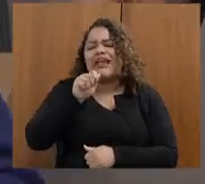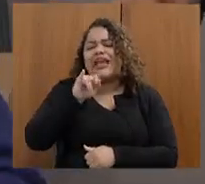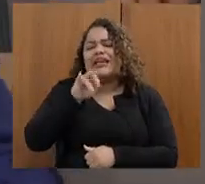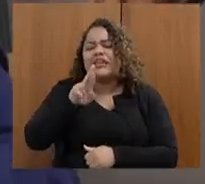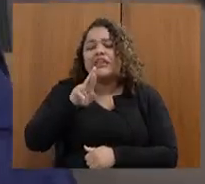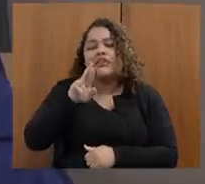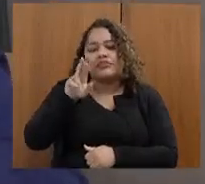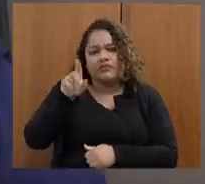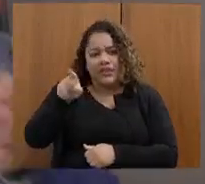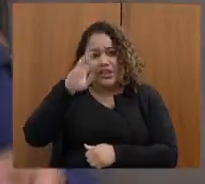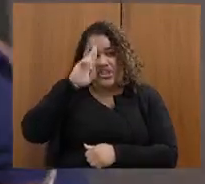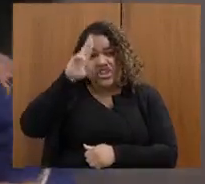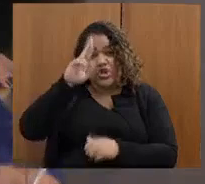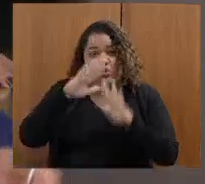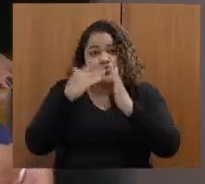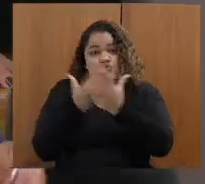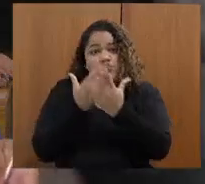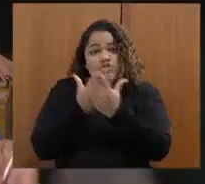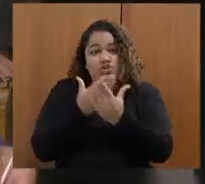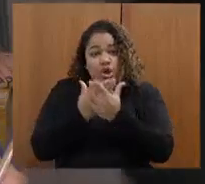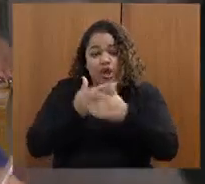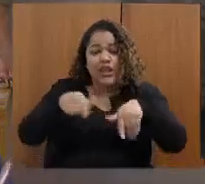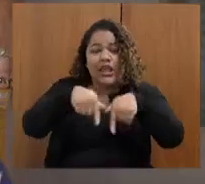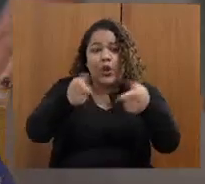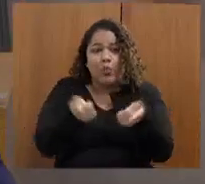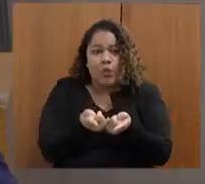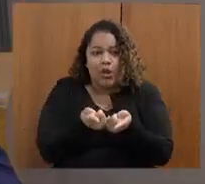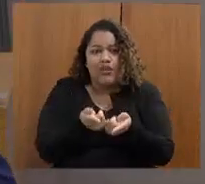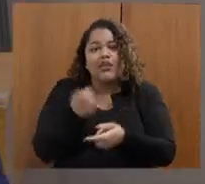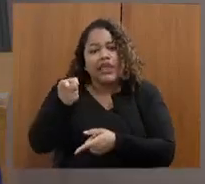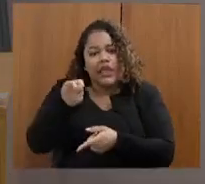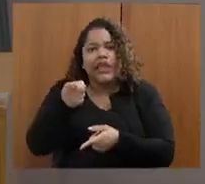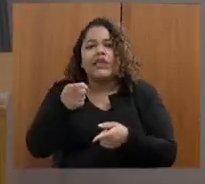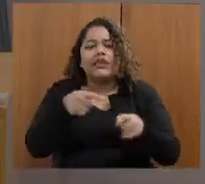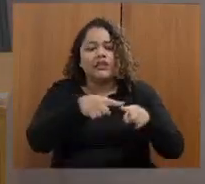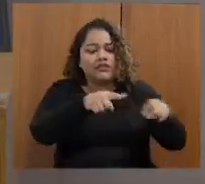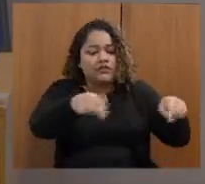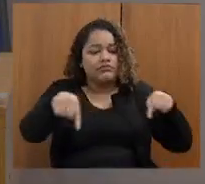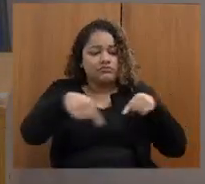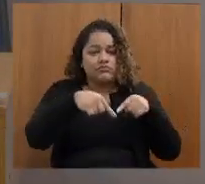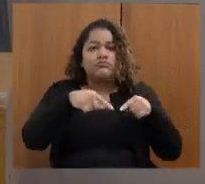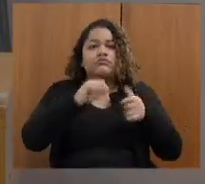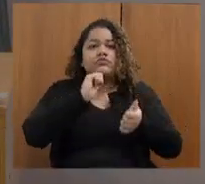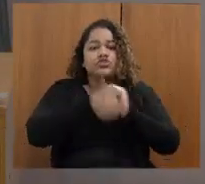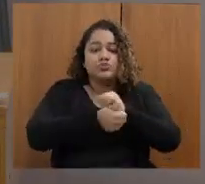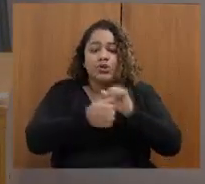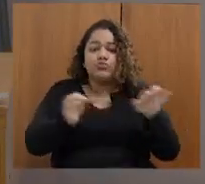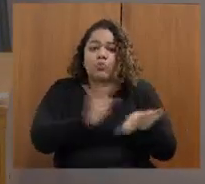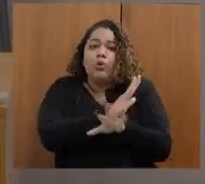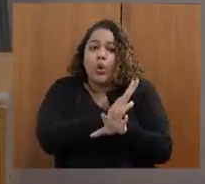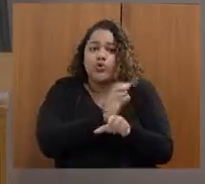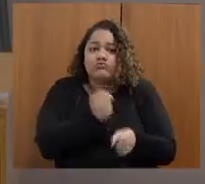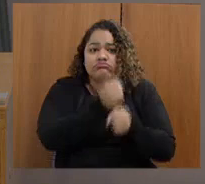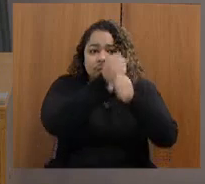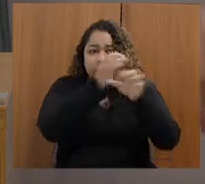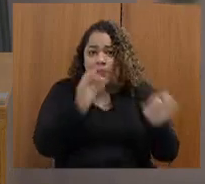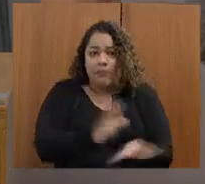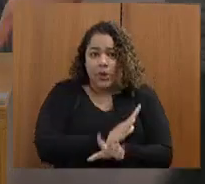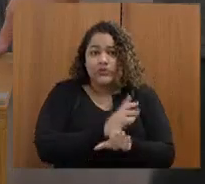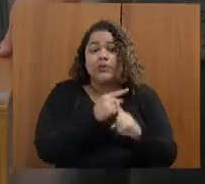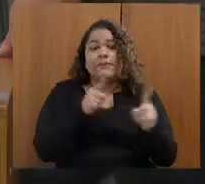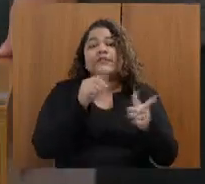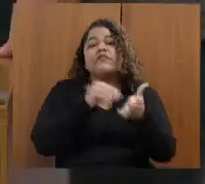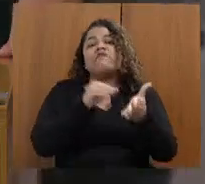ele estava com a quadra feita e precisava de colocar luz nós ficamos